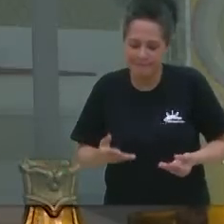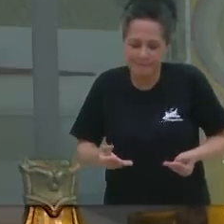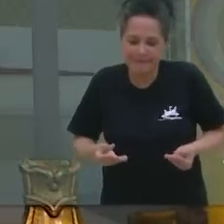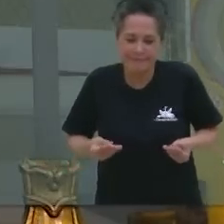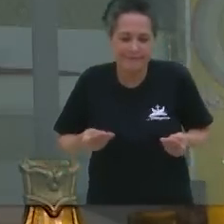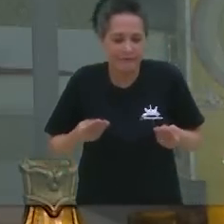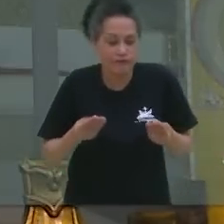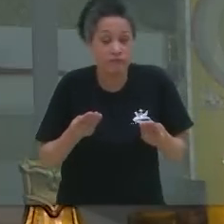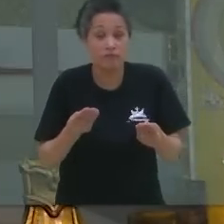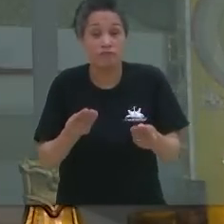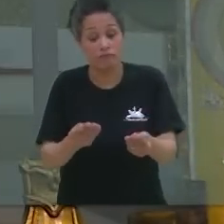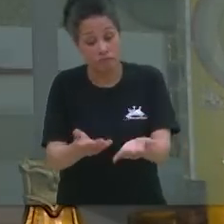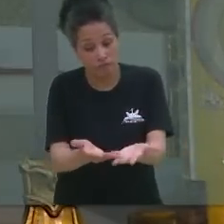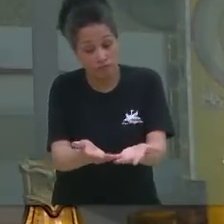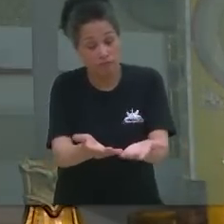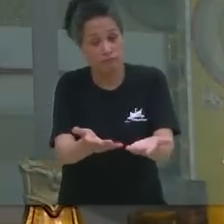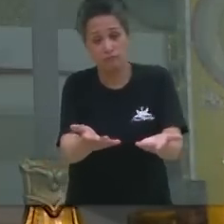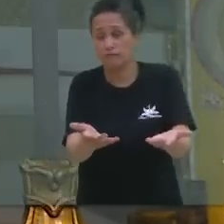depositamos.